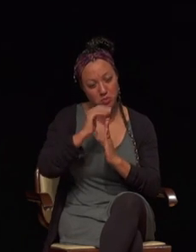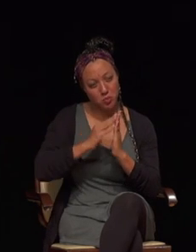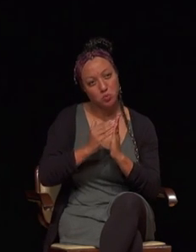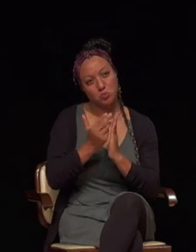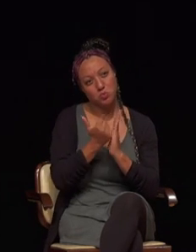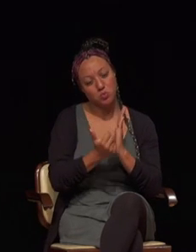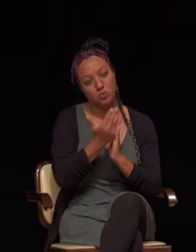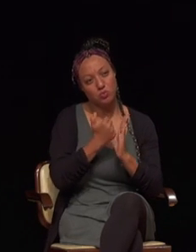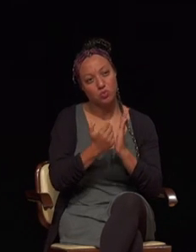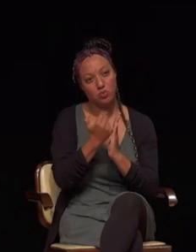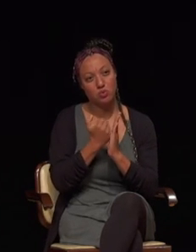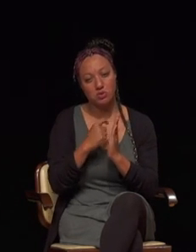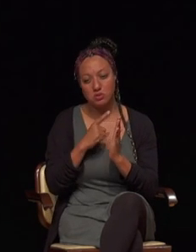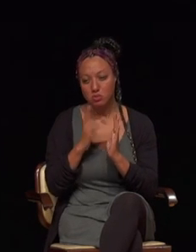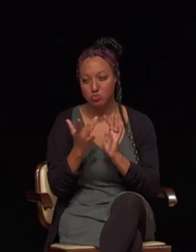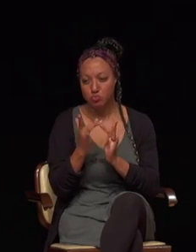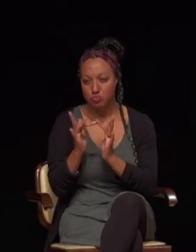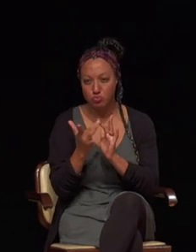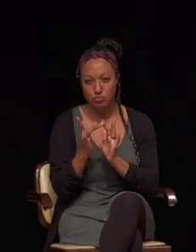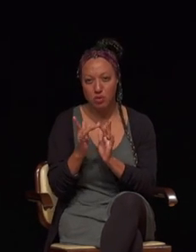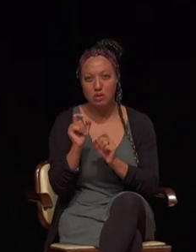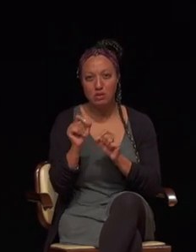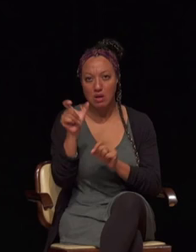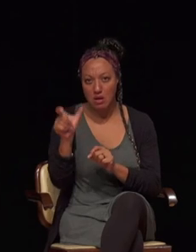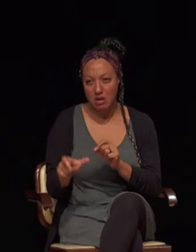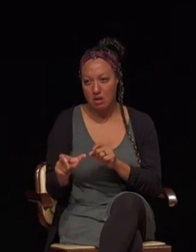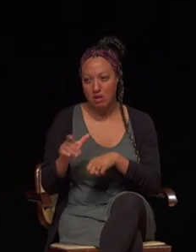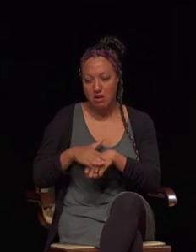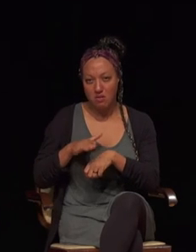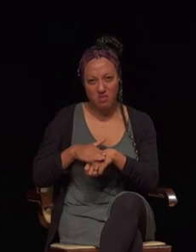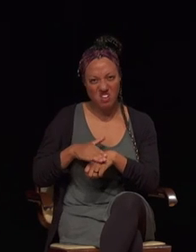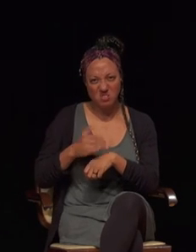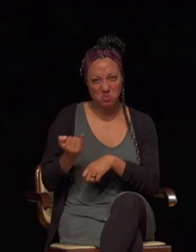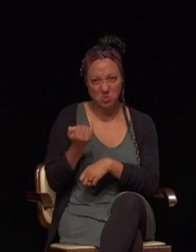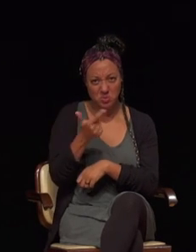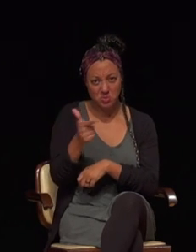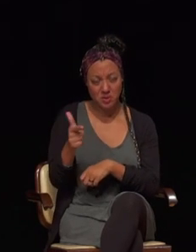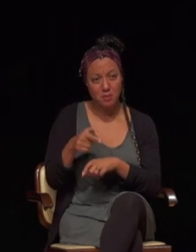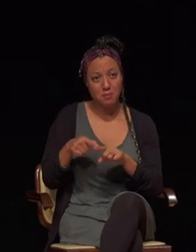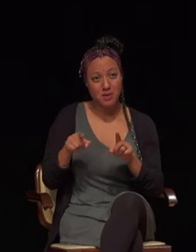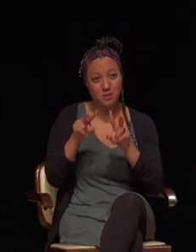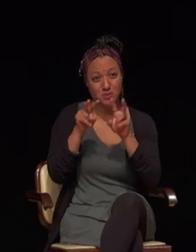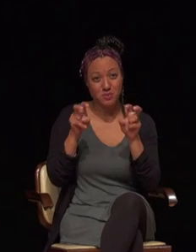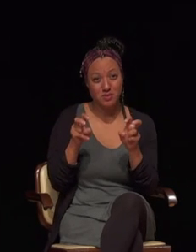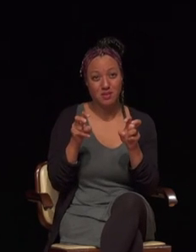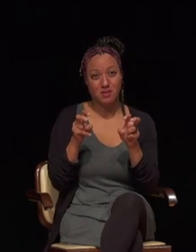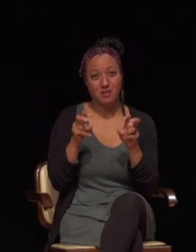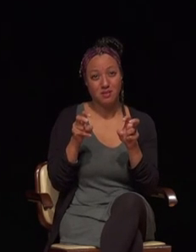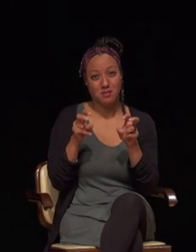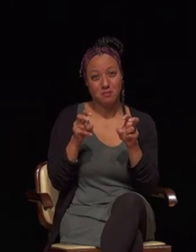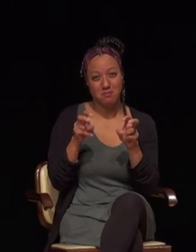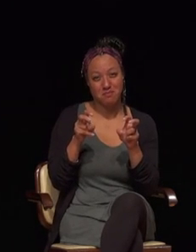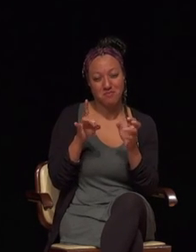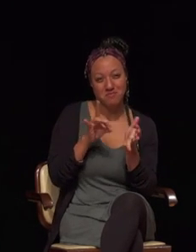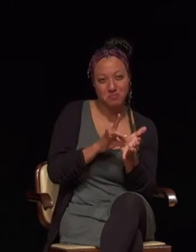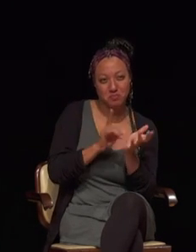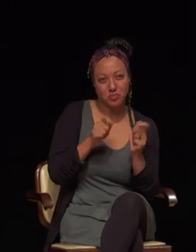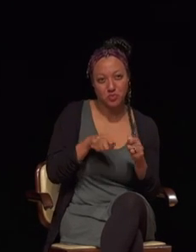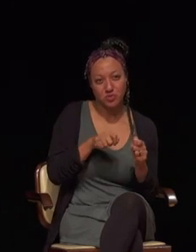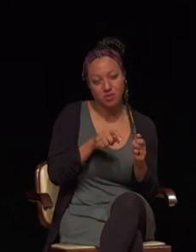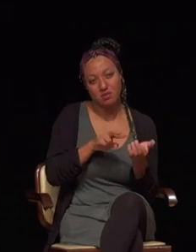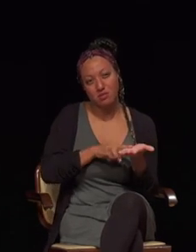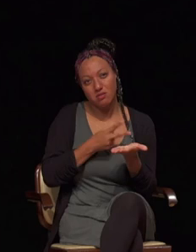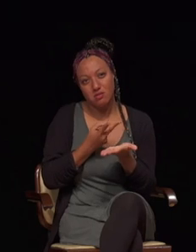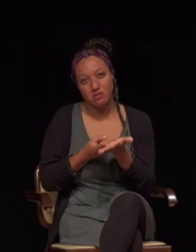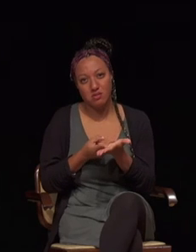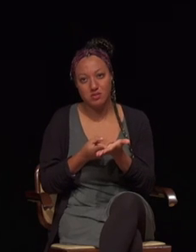h entre si que a questão da autoria não é importante é porque o tema da do verismo que poderia ser traduzido como